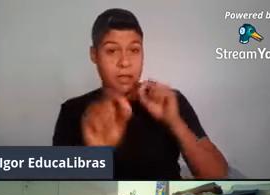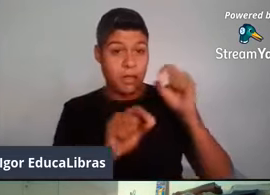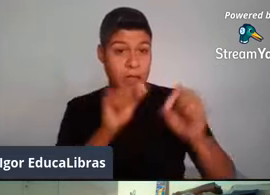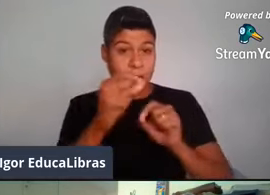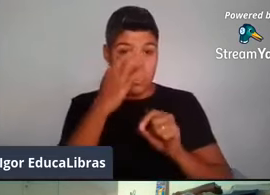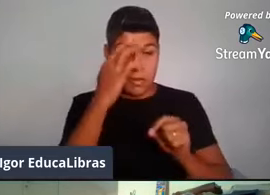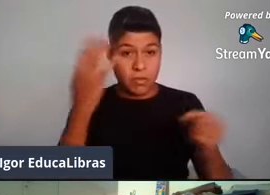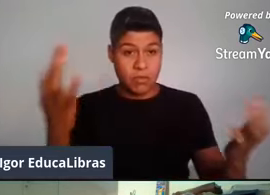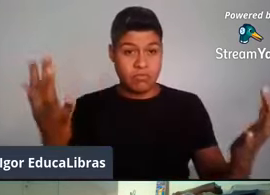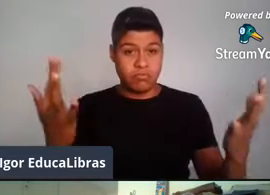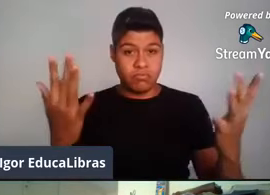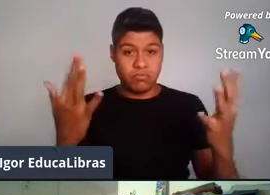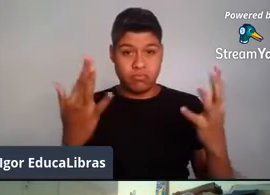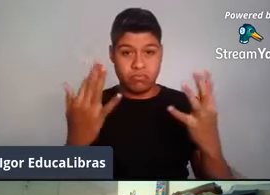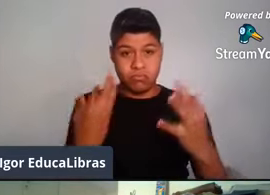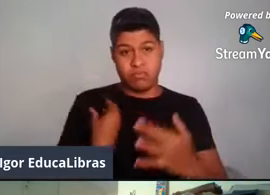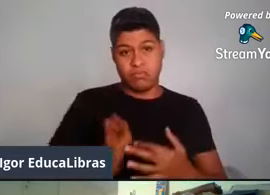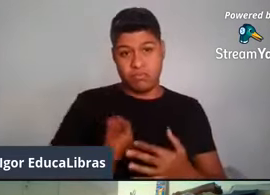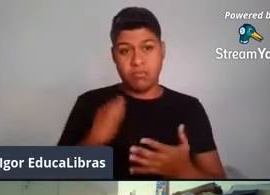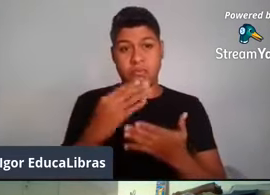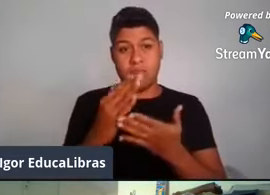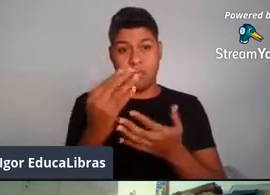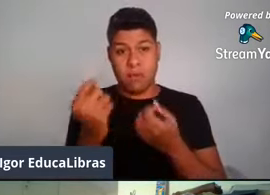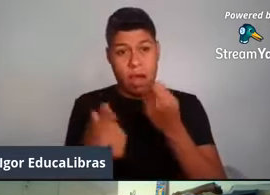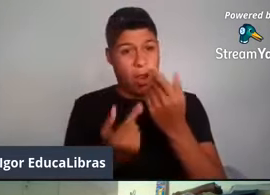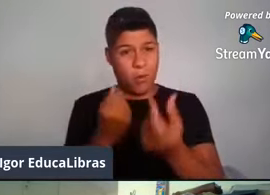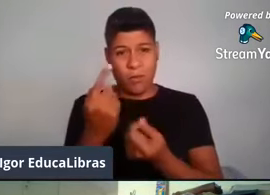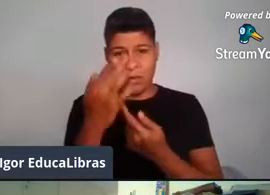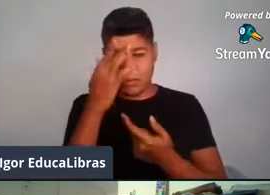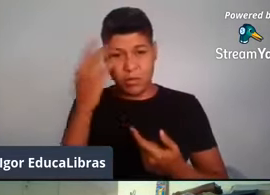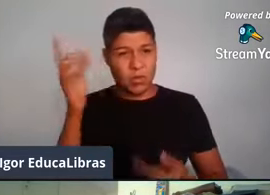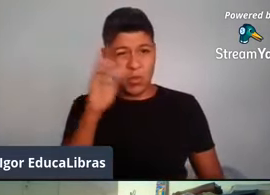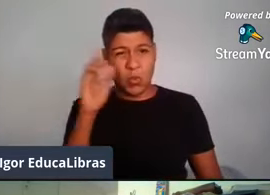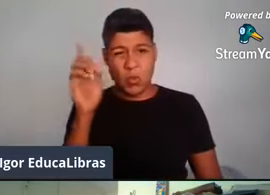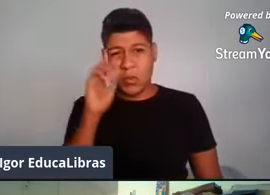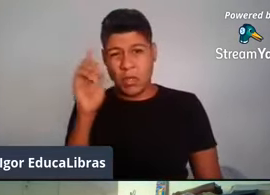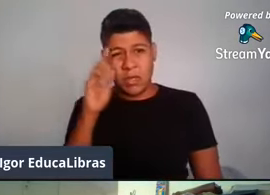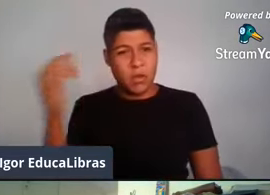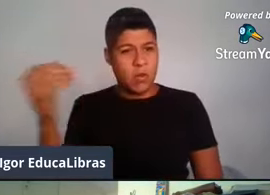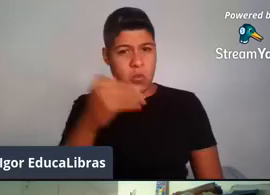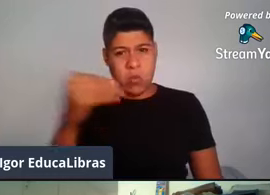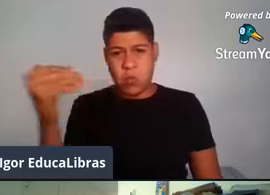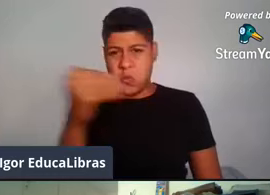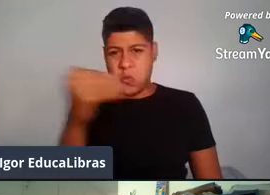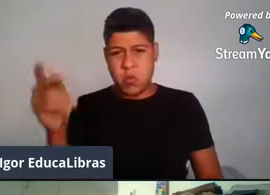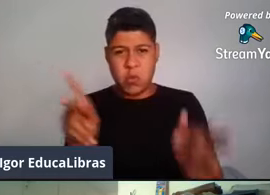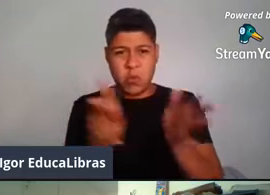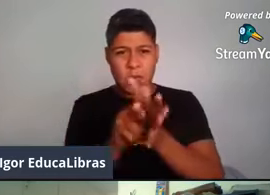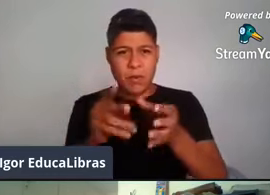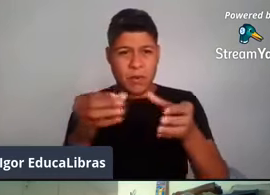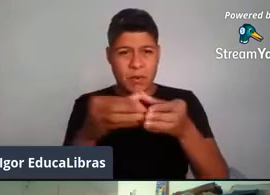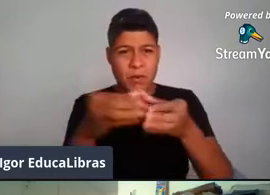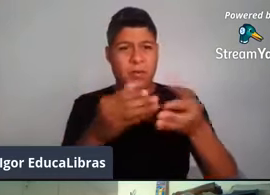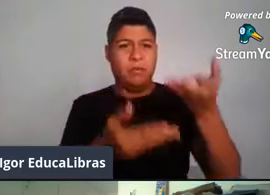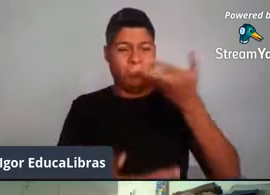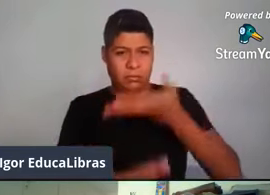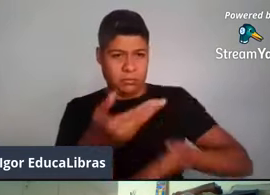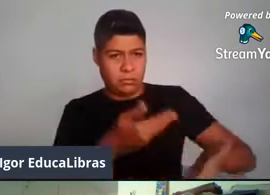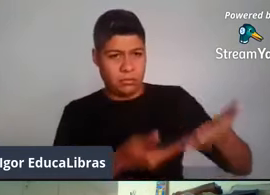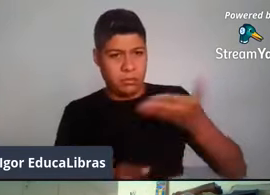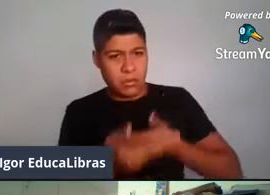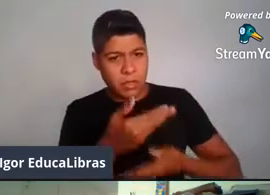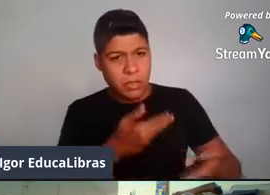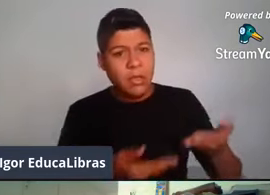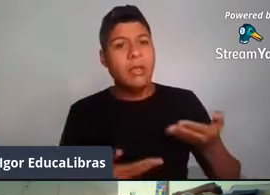quem está com a gente aqui, algumas pessoas todos os dias, além da equipe da secretaria que tem estado aqui para nos prestigiar